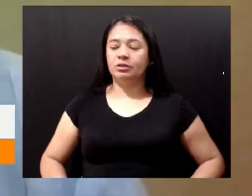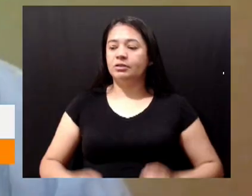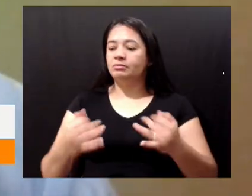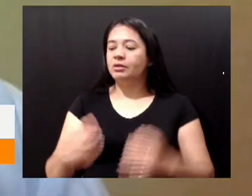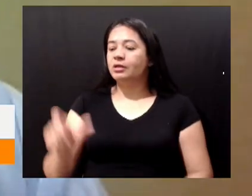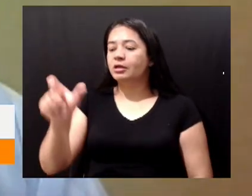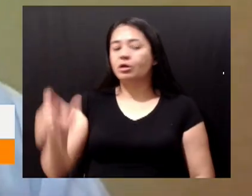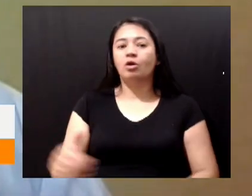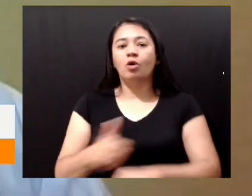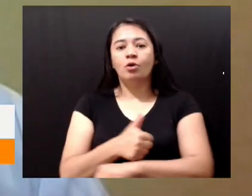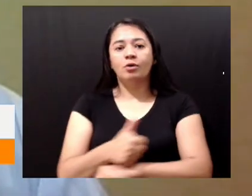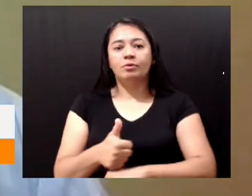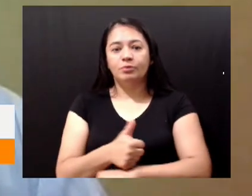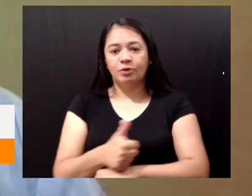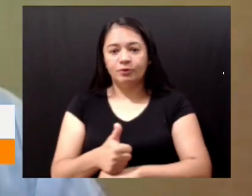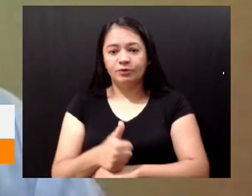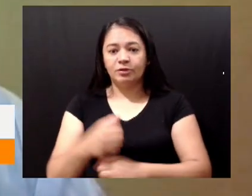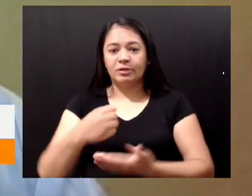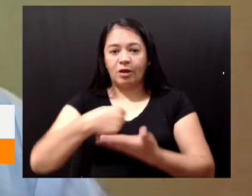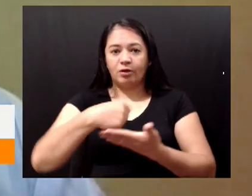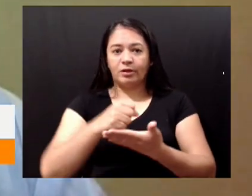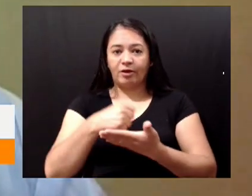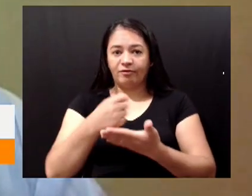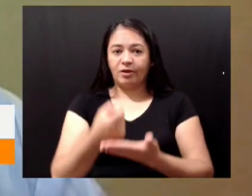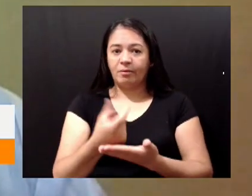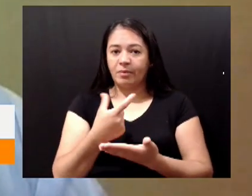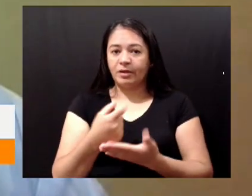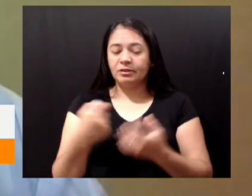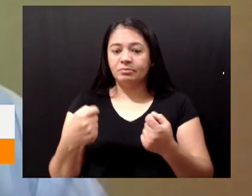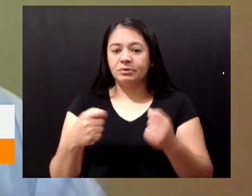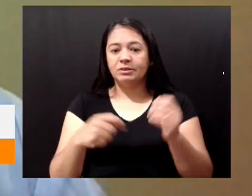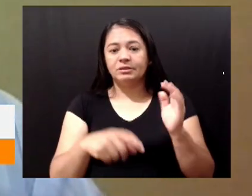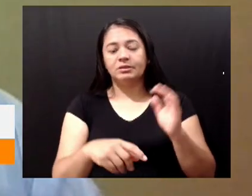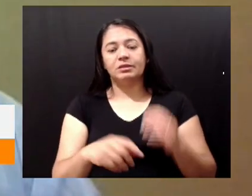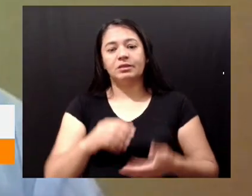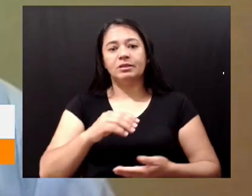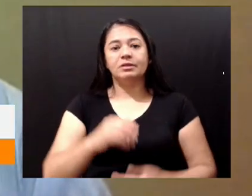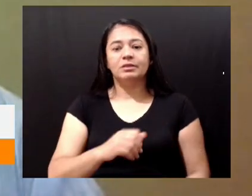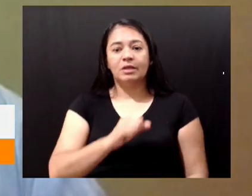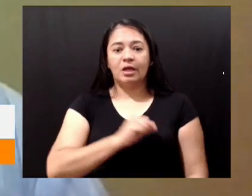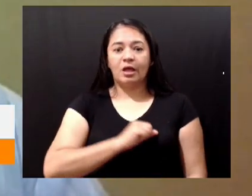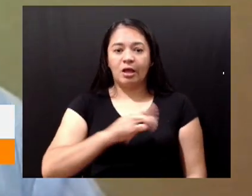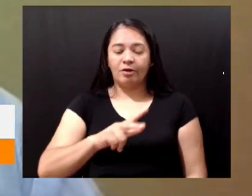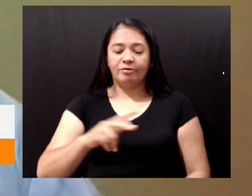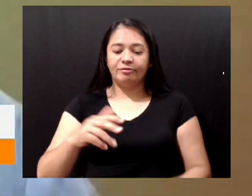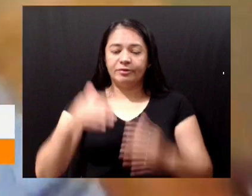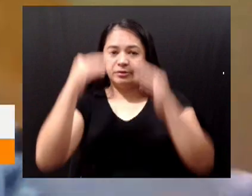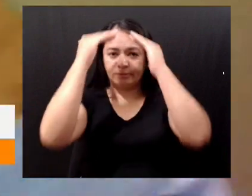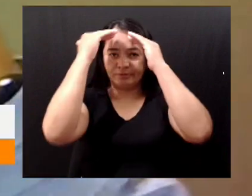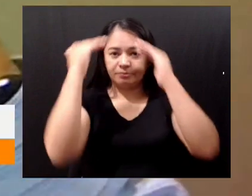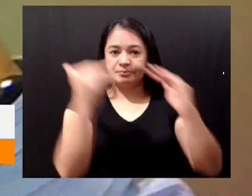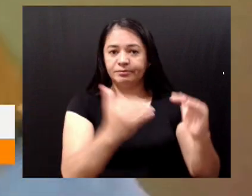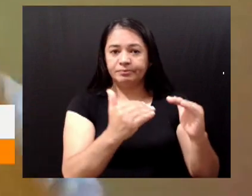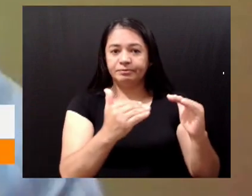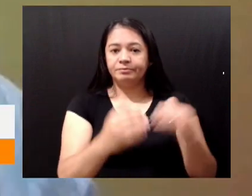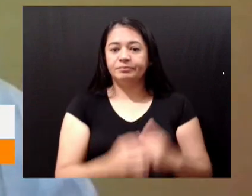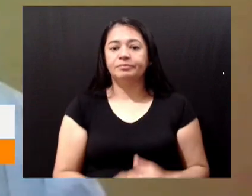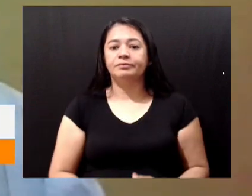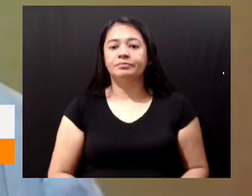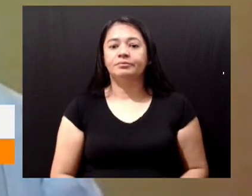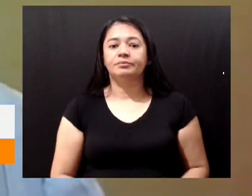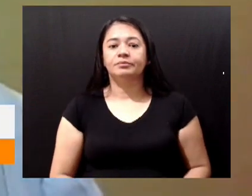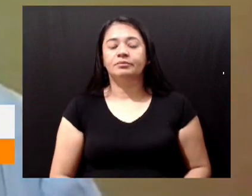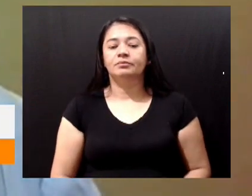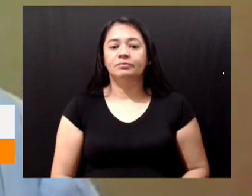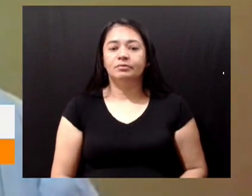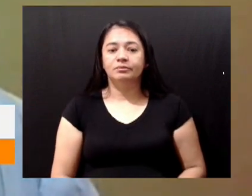sanitárias, né? Ou seja, um medicamento que ele tem uma tarja, mesmo não tendo controle especial da 344, por